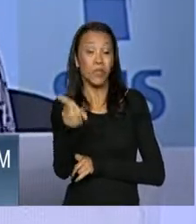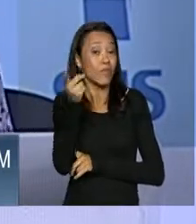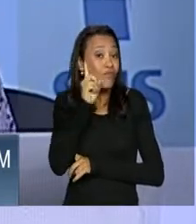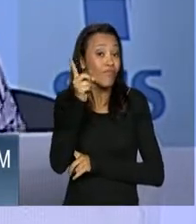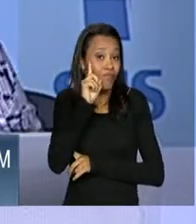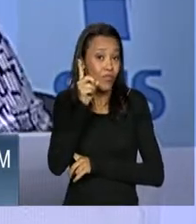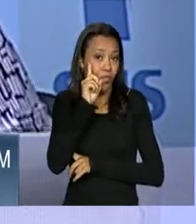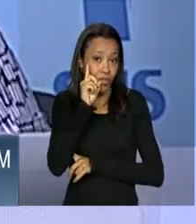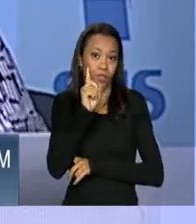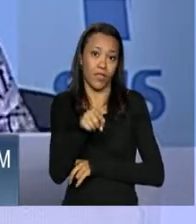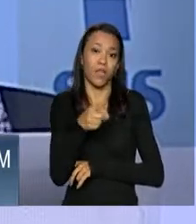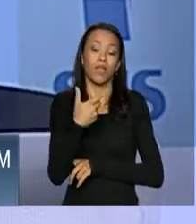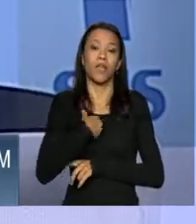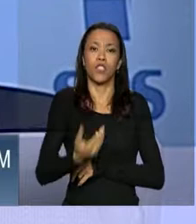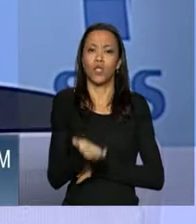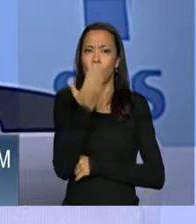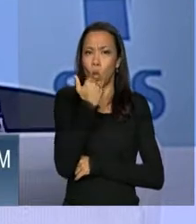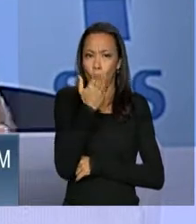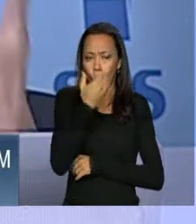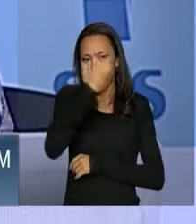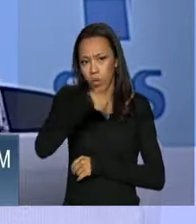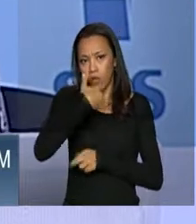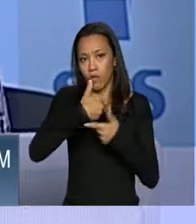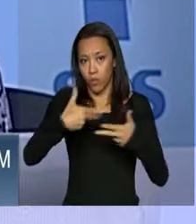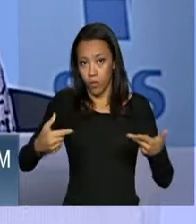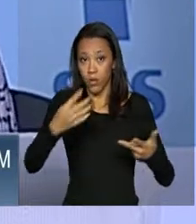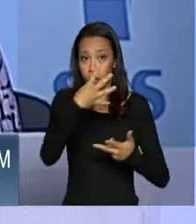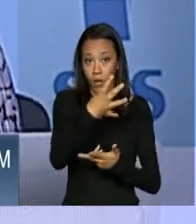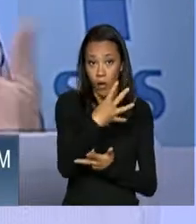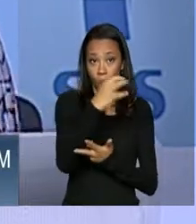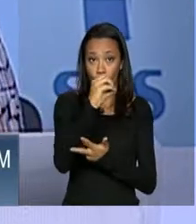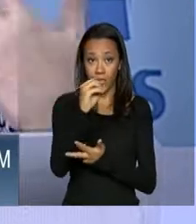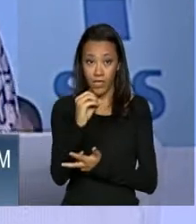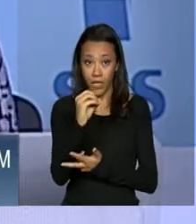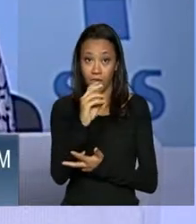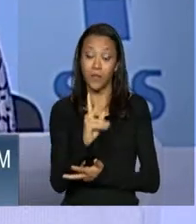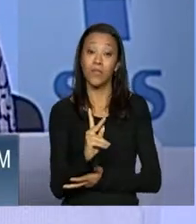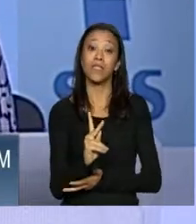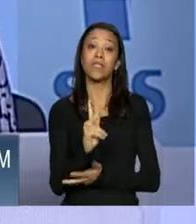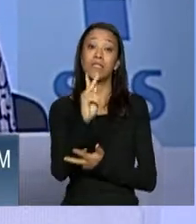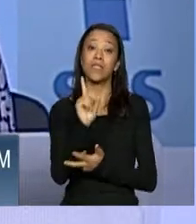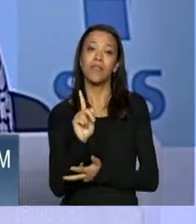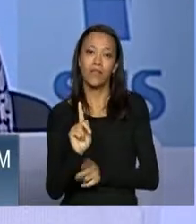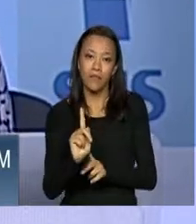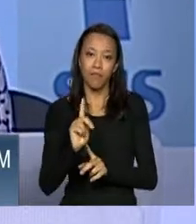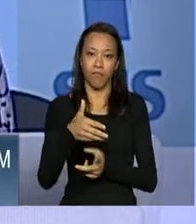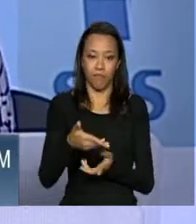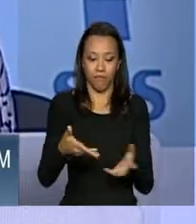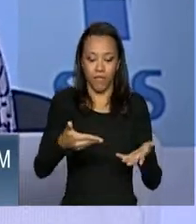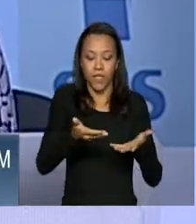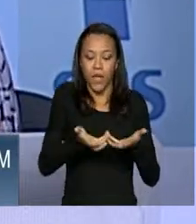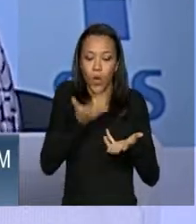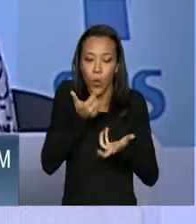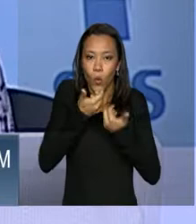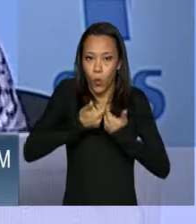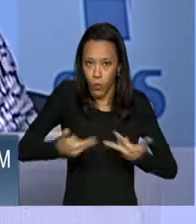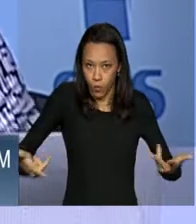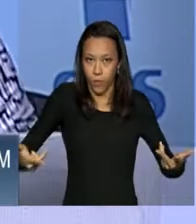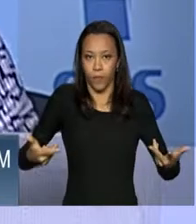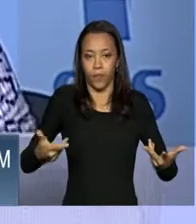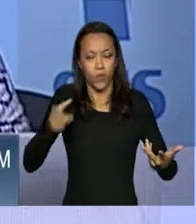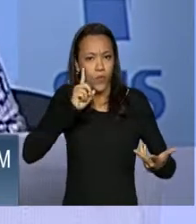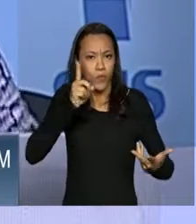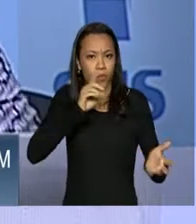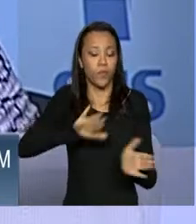de 400 gramas de frutas, legumes e hortaliças na nossa alimentação diária. Nós temos,